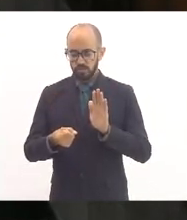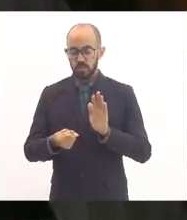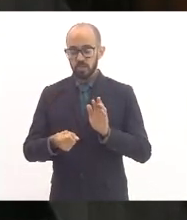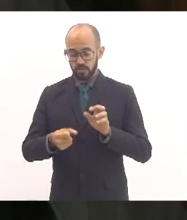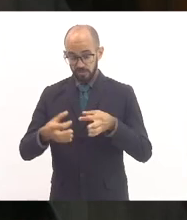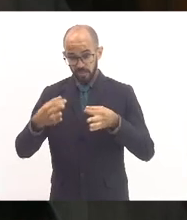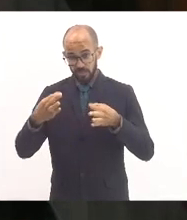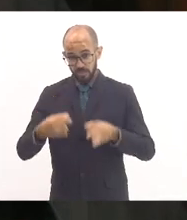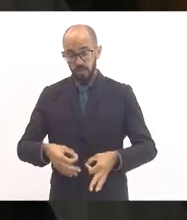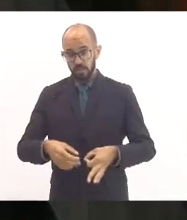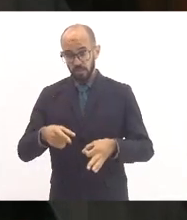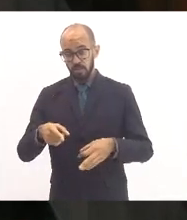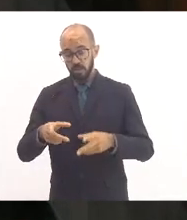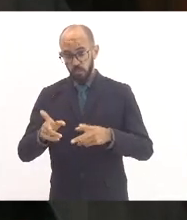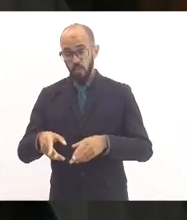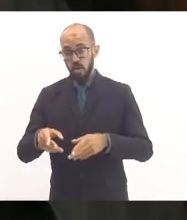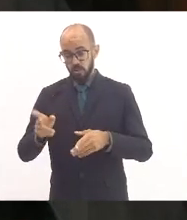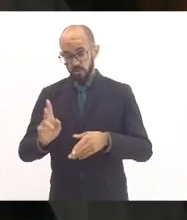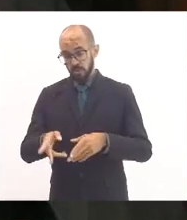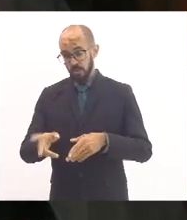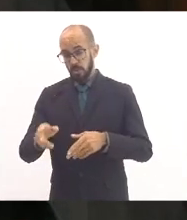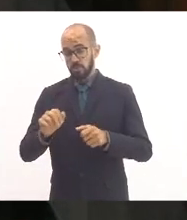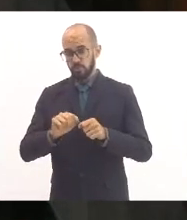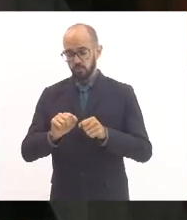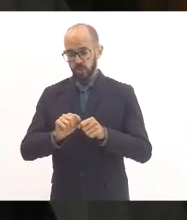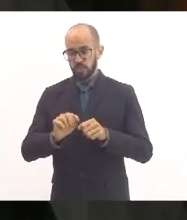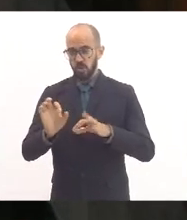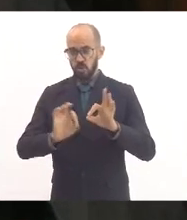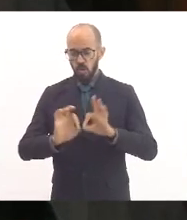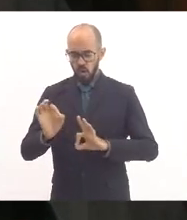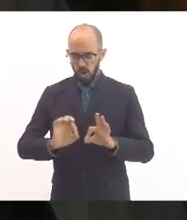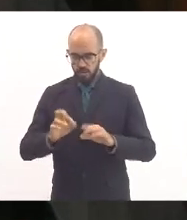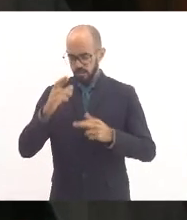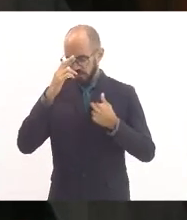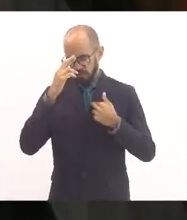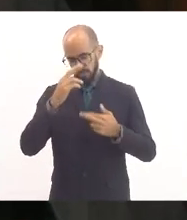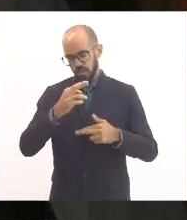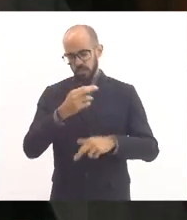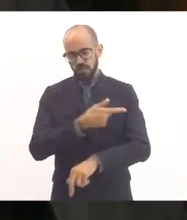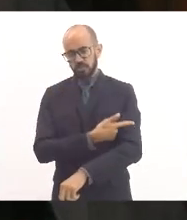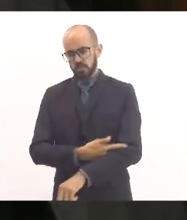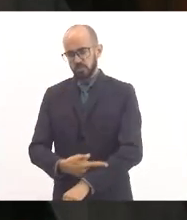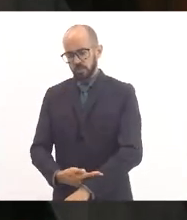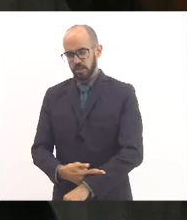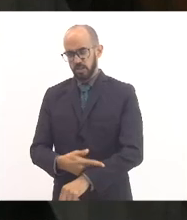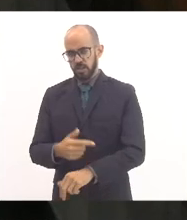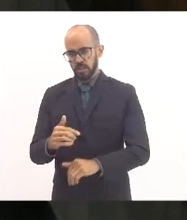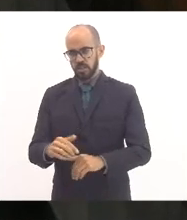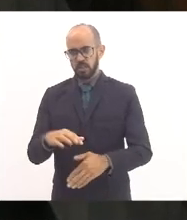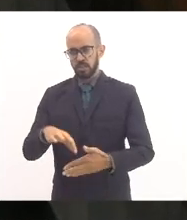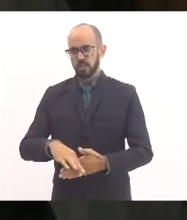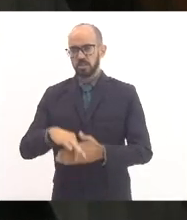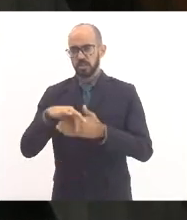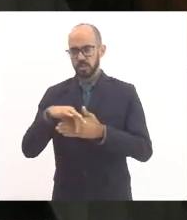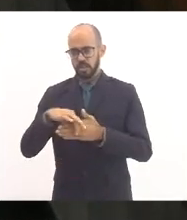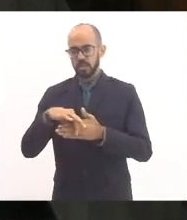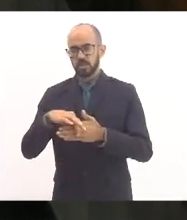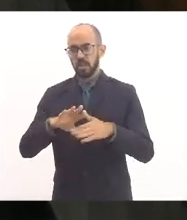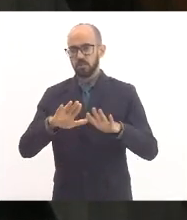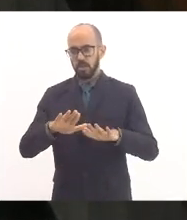exatamente como sempre fizemos com ordem respeitando disciplina respeitando A Hierarquia entretanto